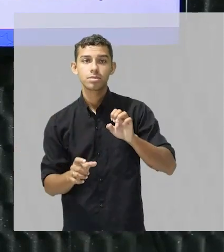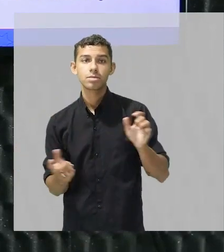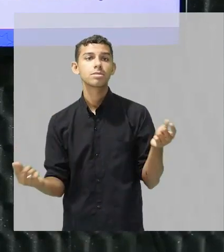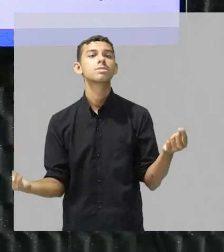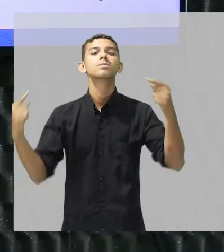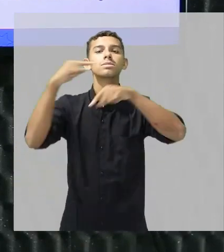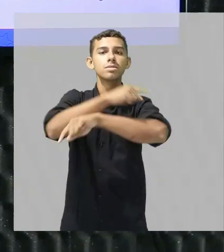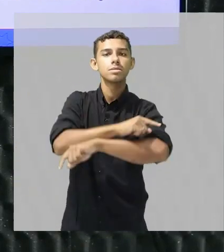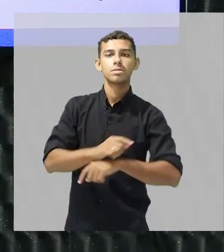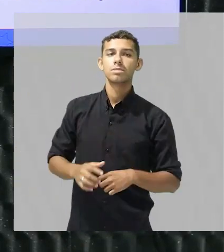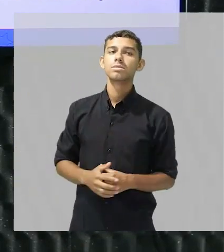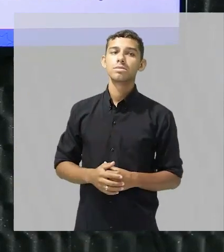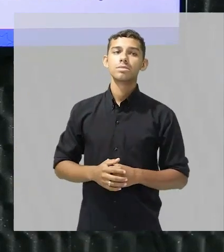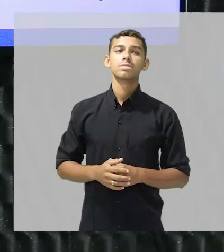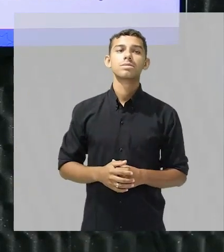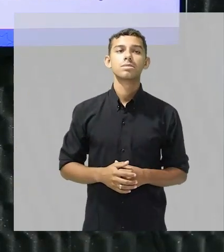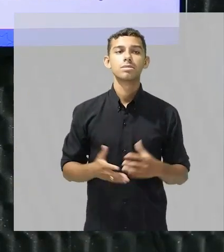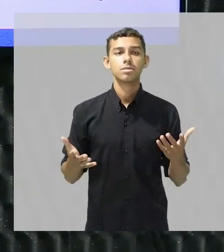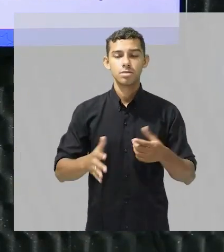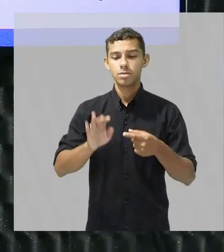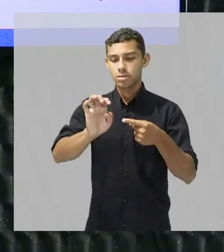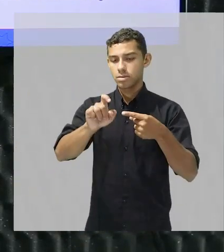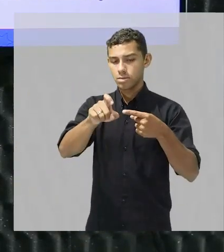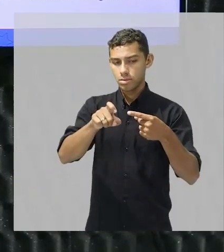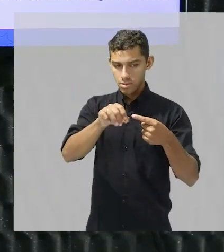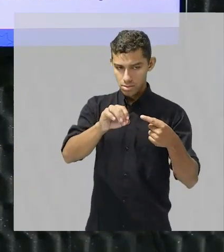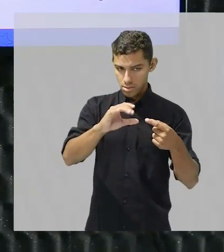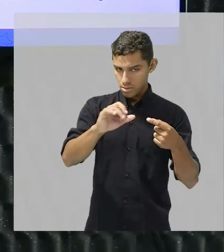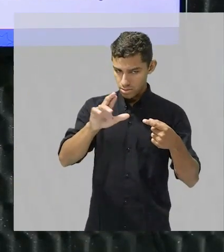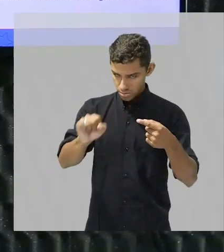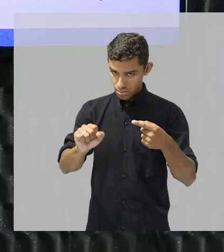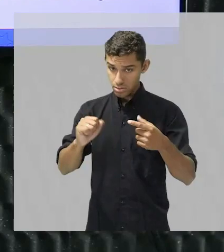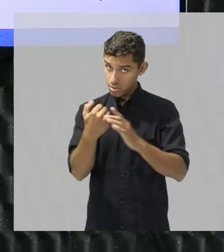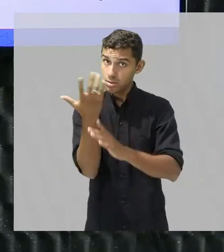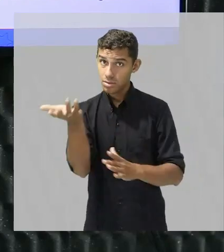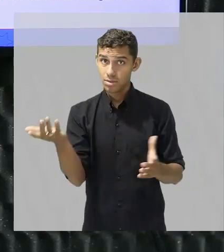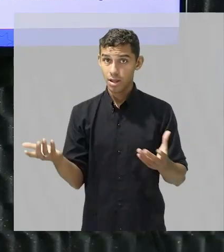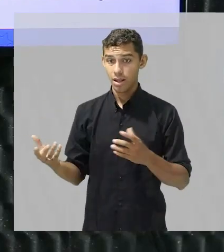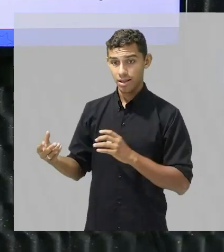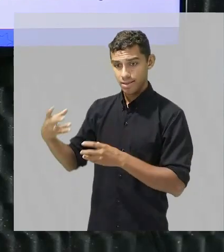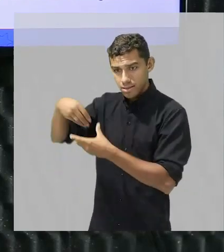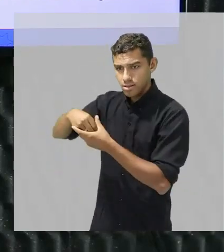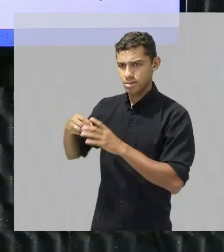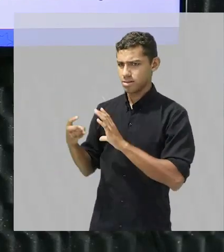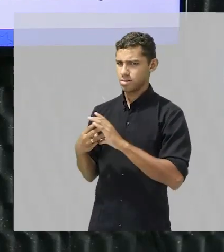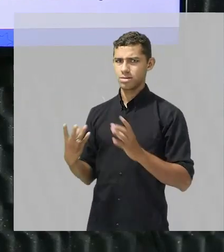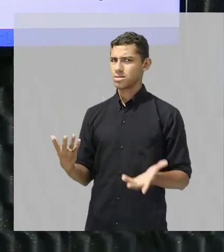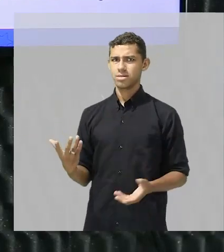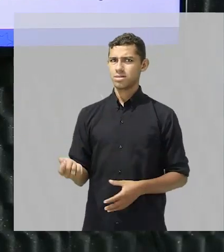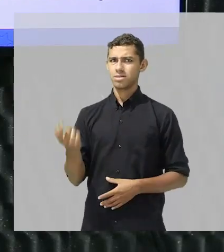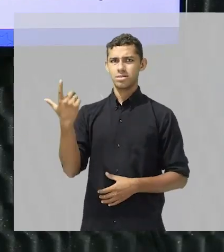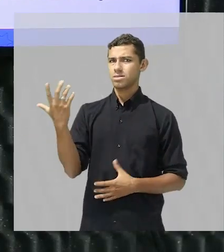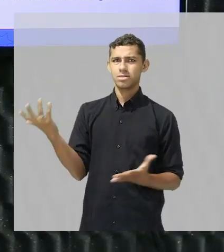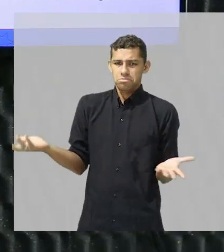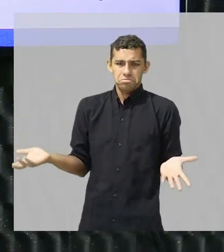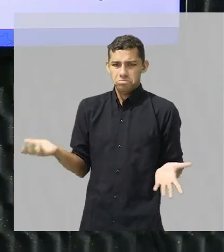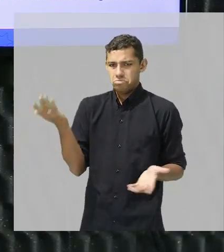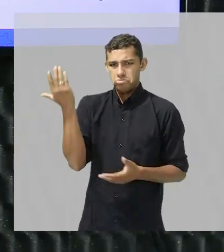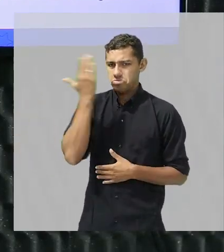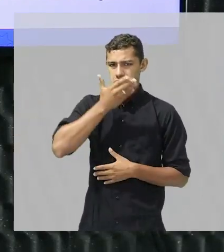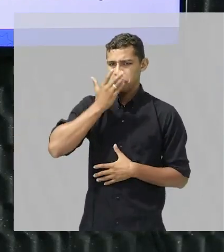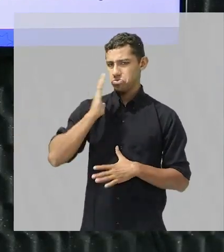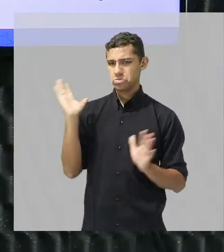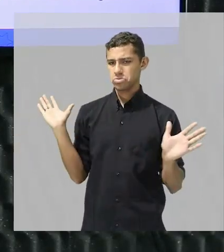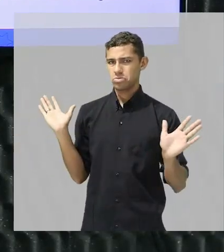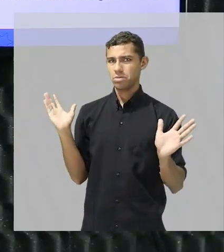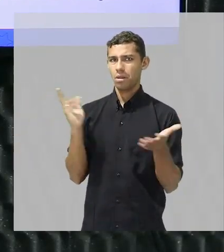isso é com relação às endócrinas, tá? E ele fala que as exócrinas liberam dentro da célula. Eu nunca vi uma glândula que produz uma